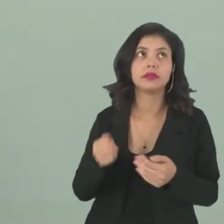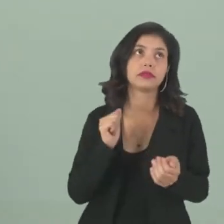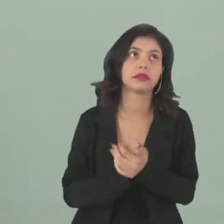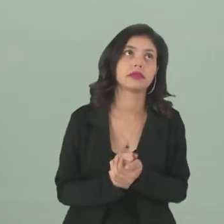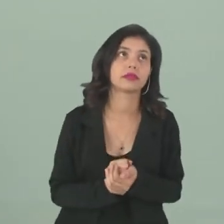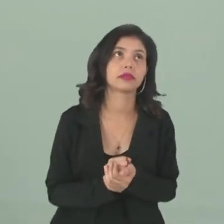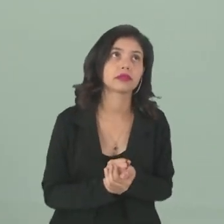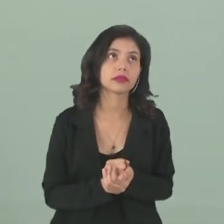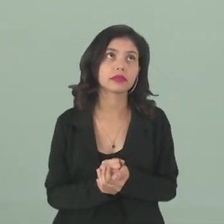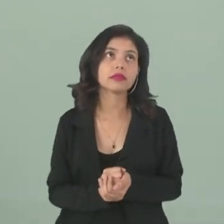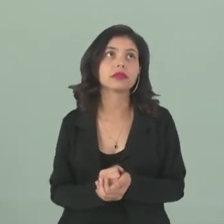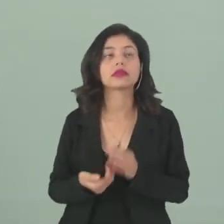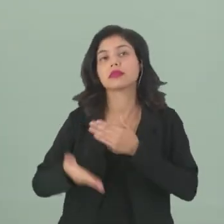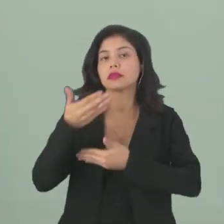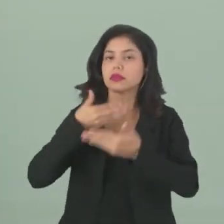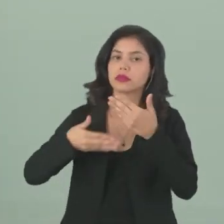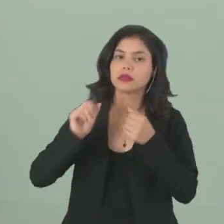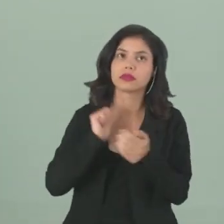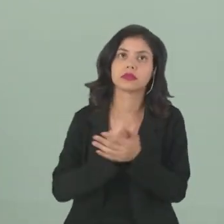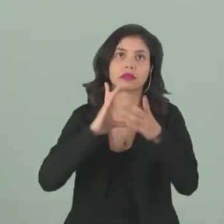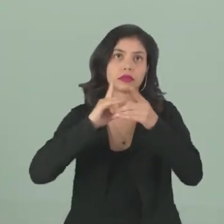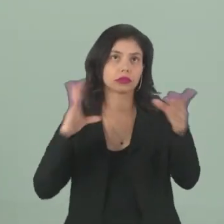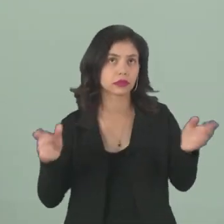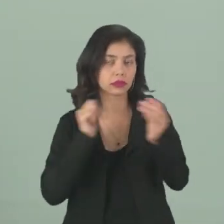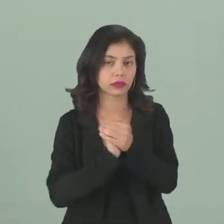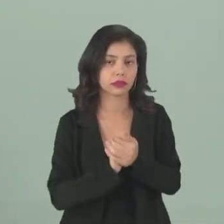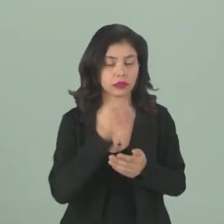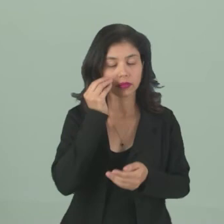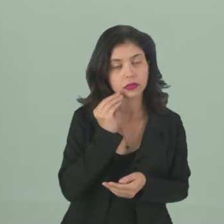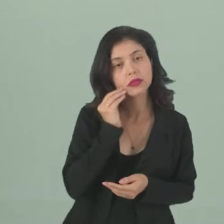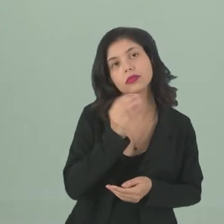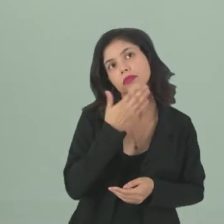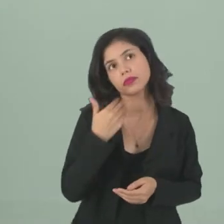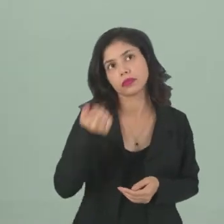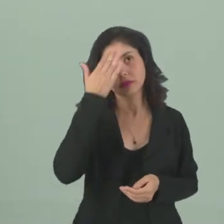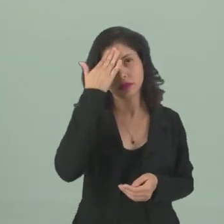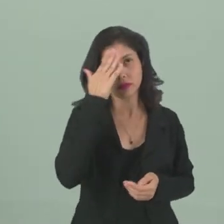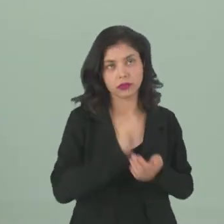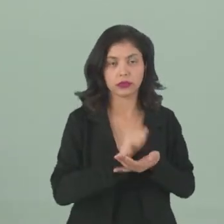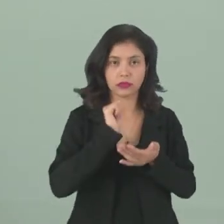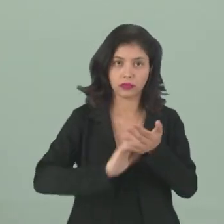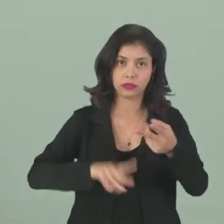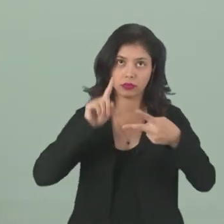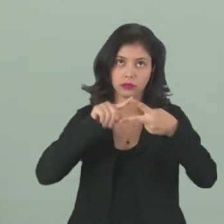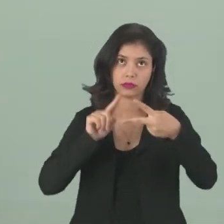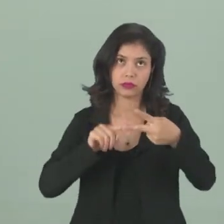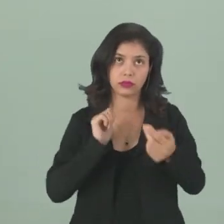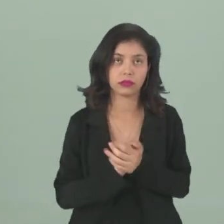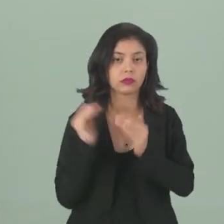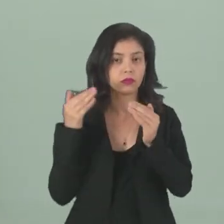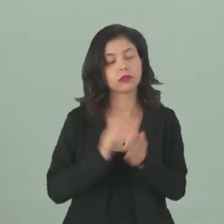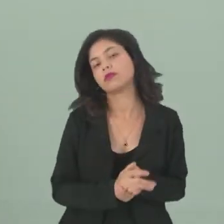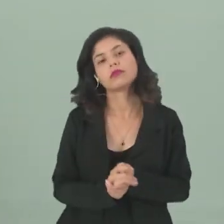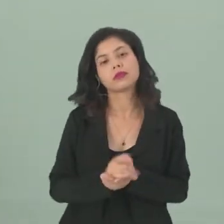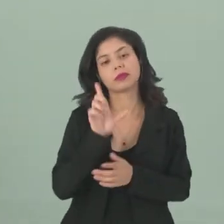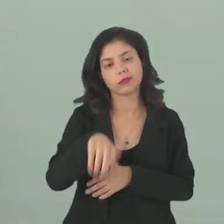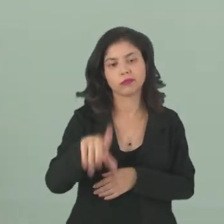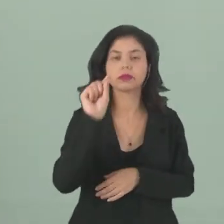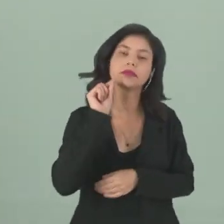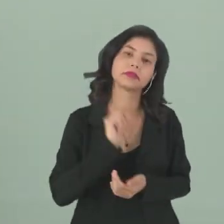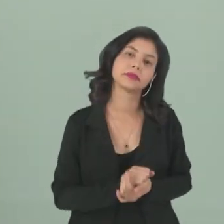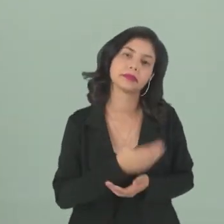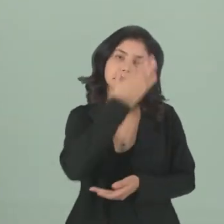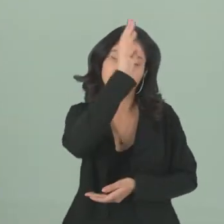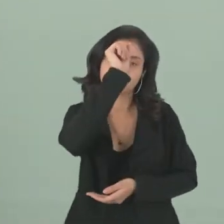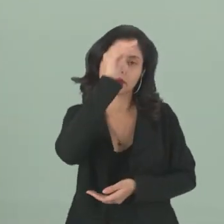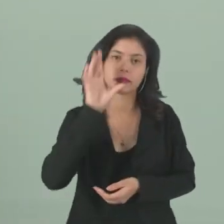processos de retrocesso na democracia. Para a gente tentar melhor entender, vamos fazer agora duas questões objetivas para ver se a